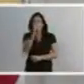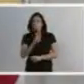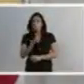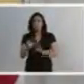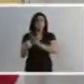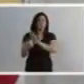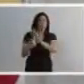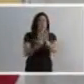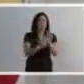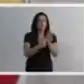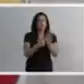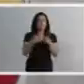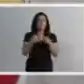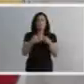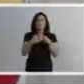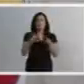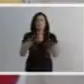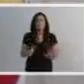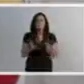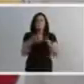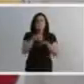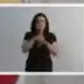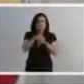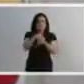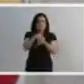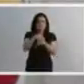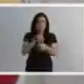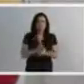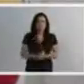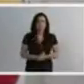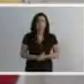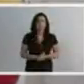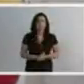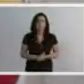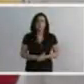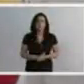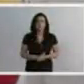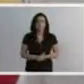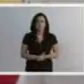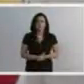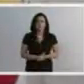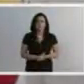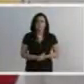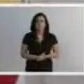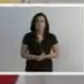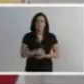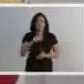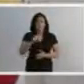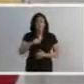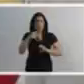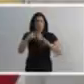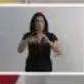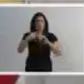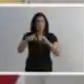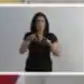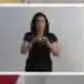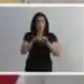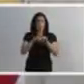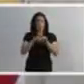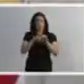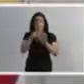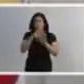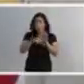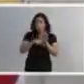forma de turismo e prestigiar os trabalhadores desse segmento em nossa cidade está entrando tem aqui na câmara também mas acredito que deus